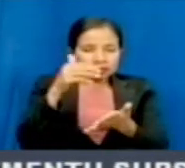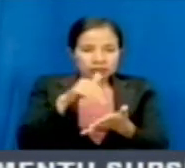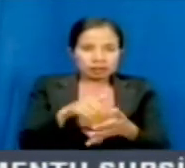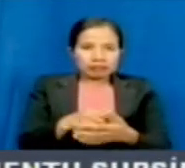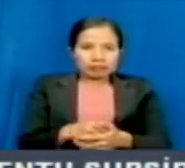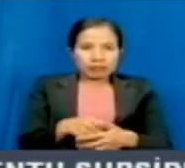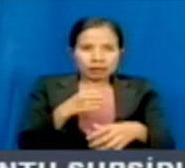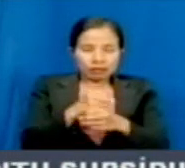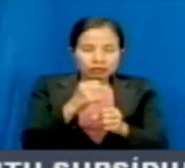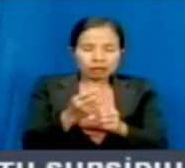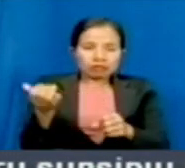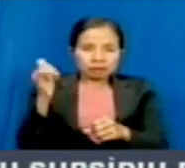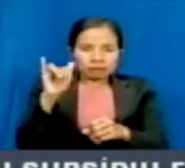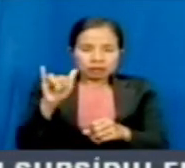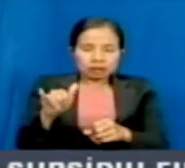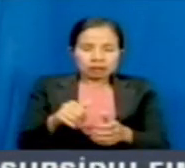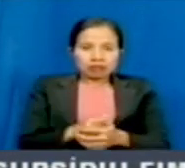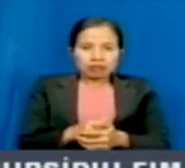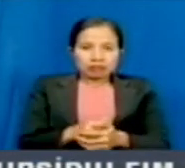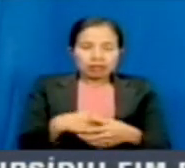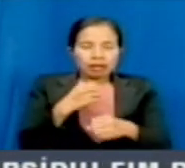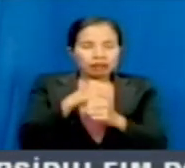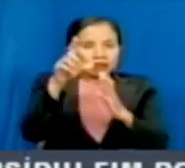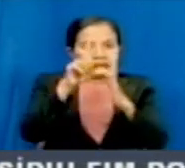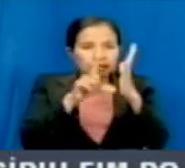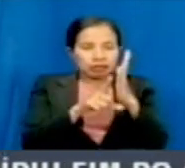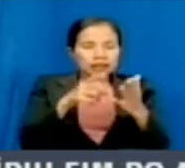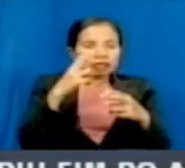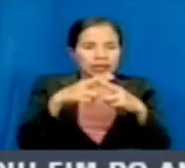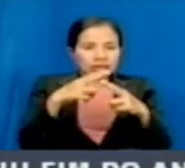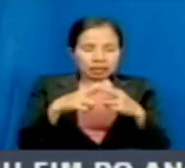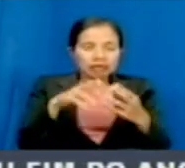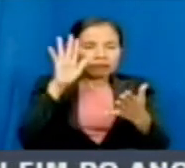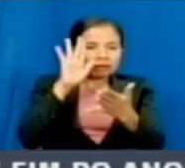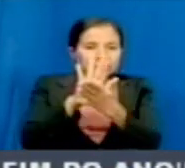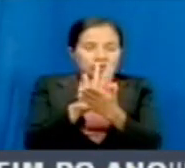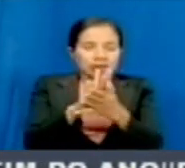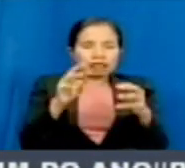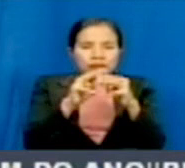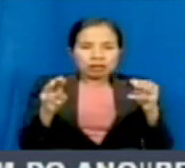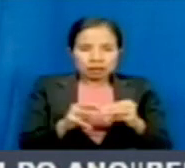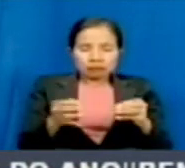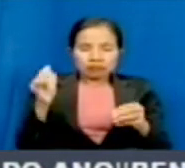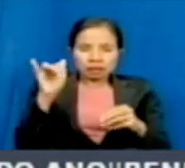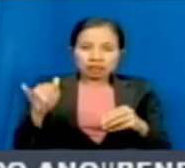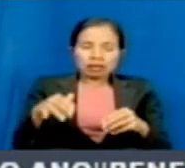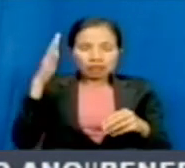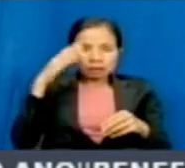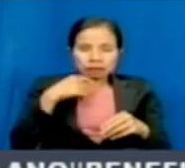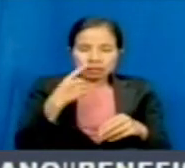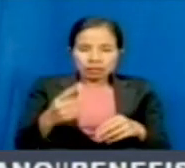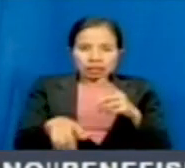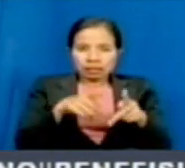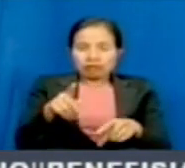halo hutu sir nian nene, am se haruka saifa lista. Lista ba faltaka ia cada município para hatete dian kata,